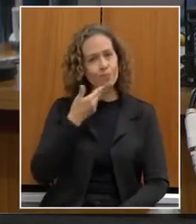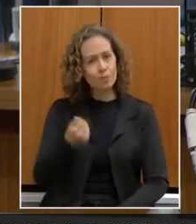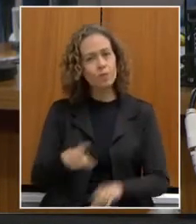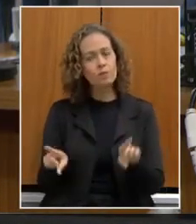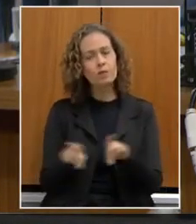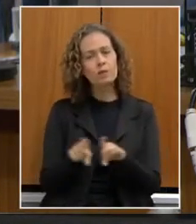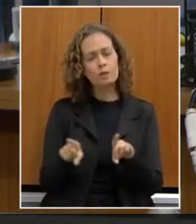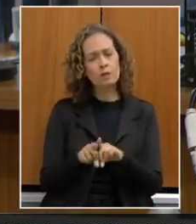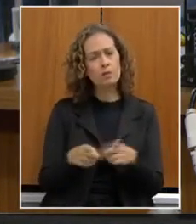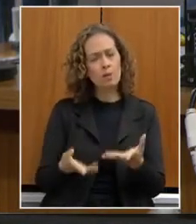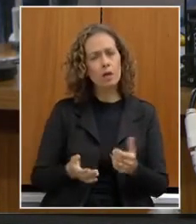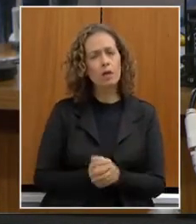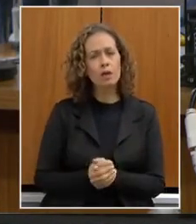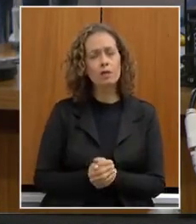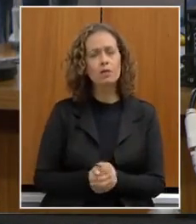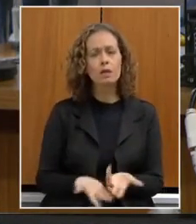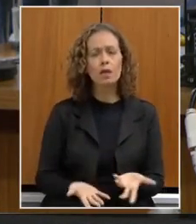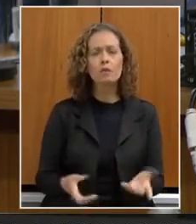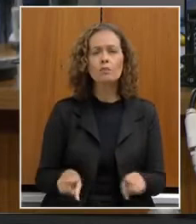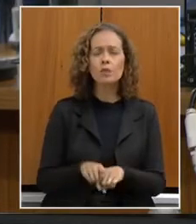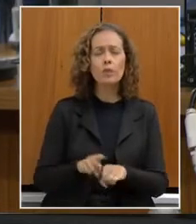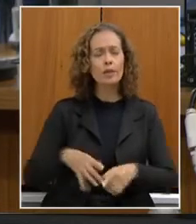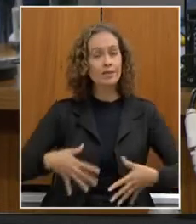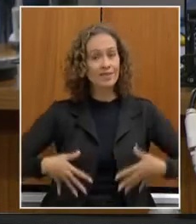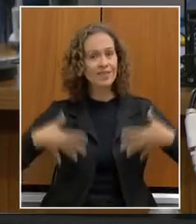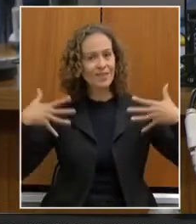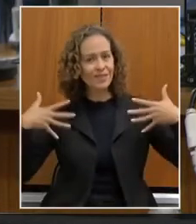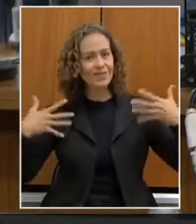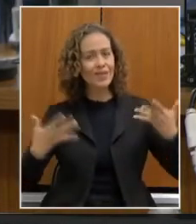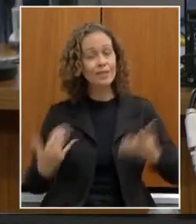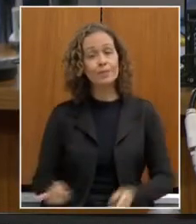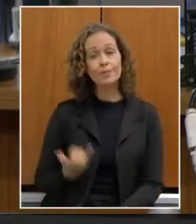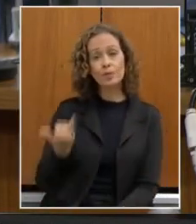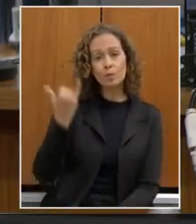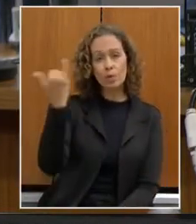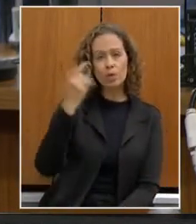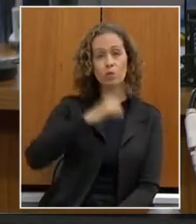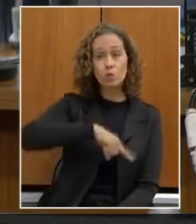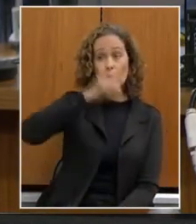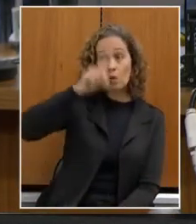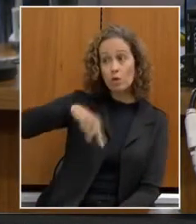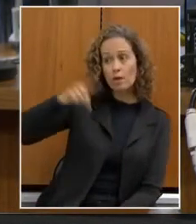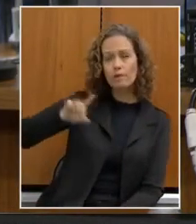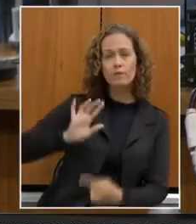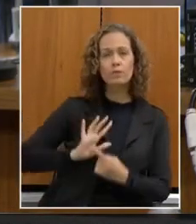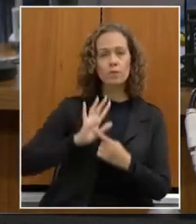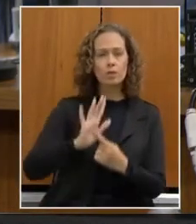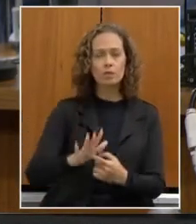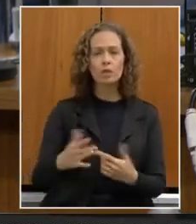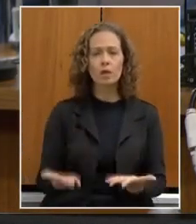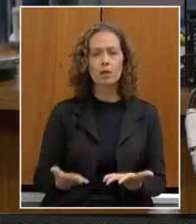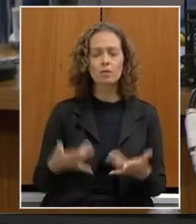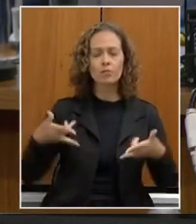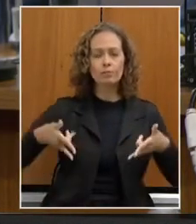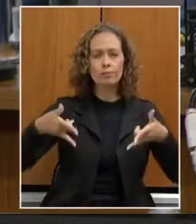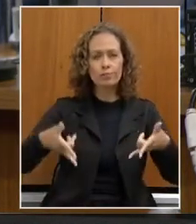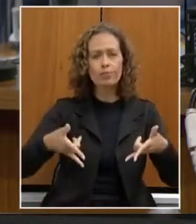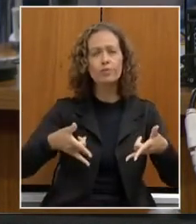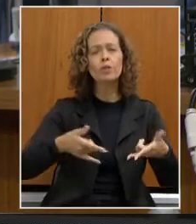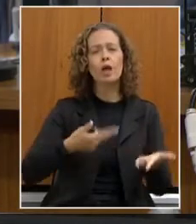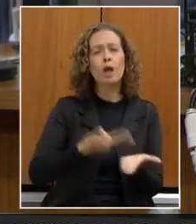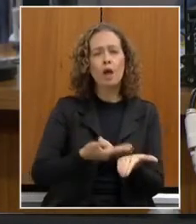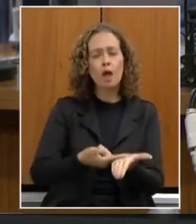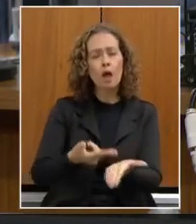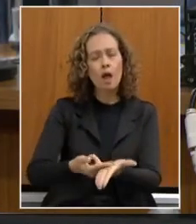fiquei muito satisfeita e é muito importante o gráfico que foi mostrado aqui dos leitos de UTI COVID que